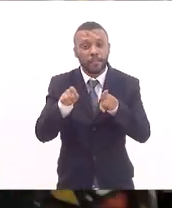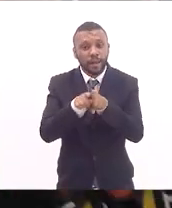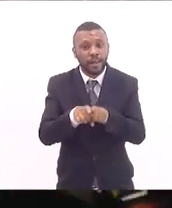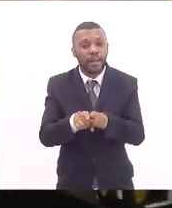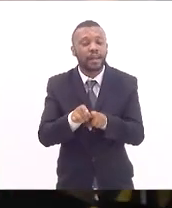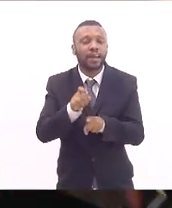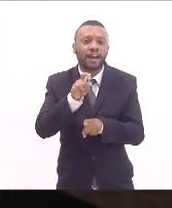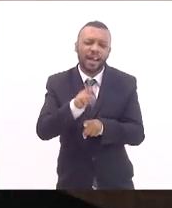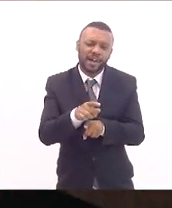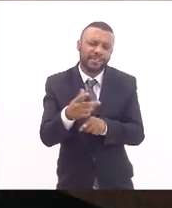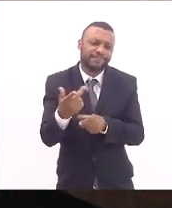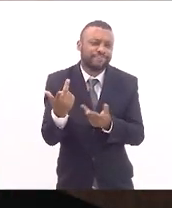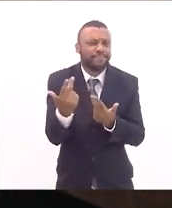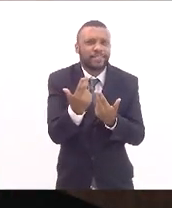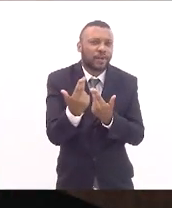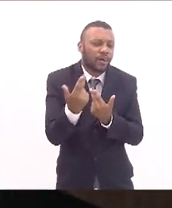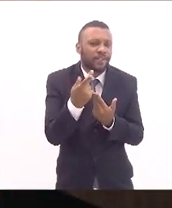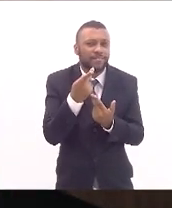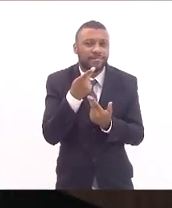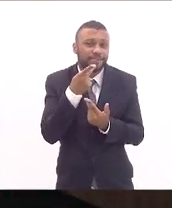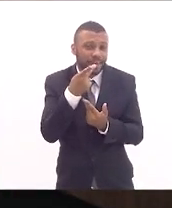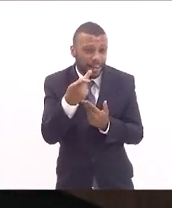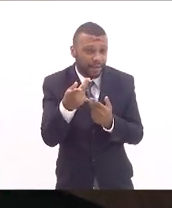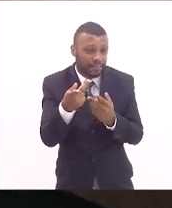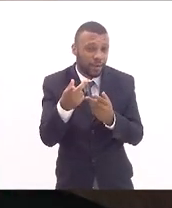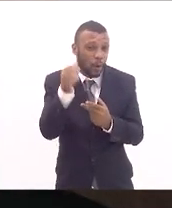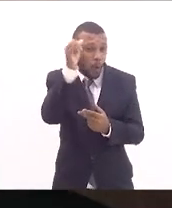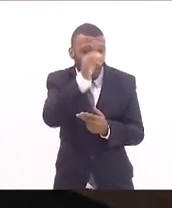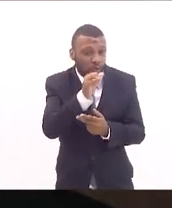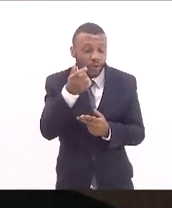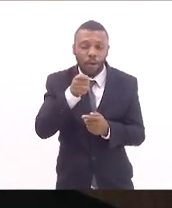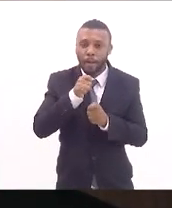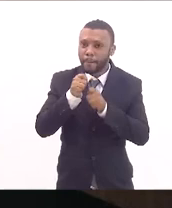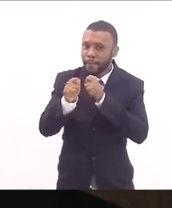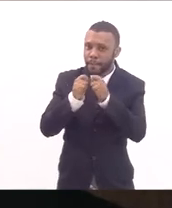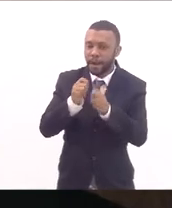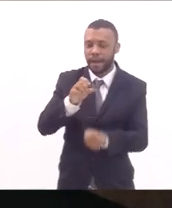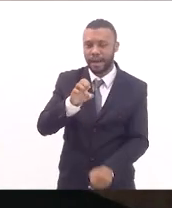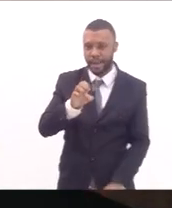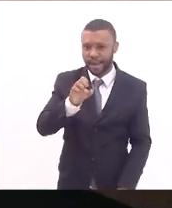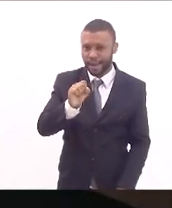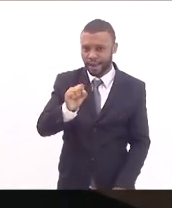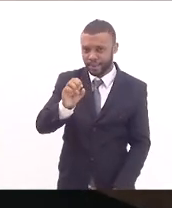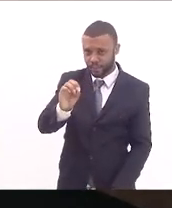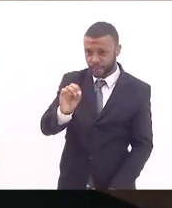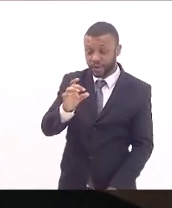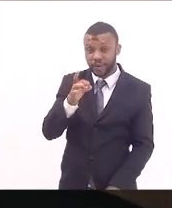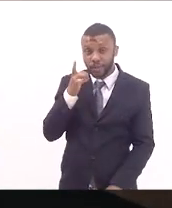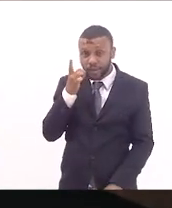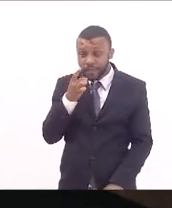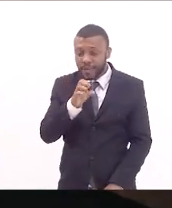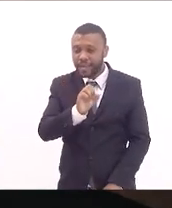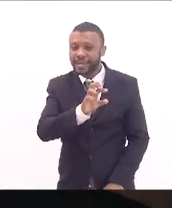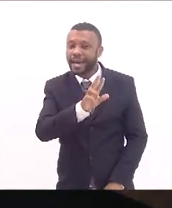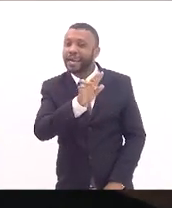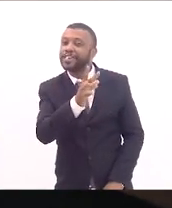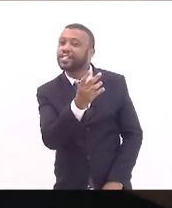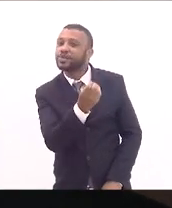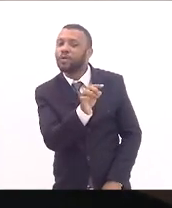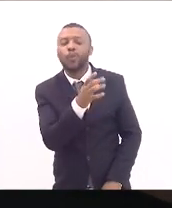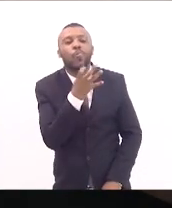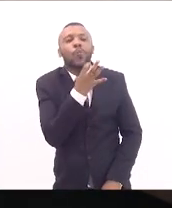como dizia o antigo Repórter Esso que o deputado Serginho não conhece